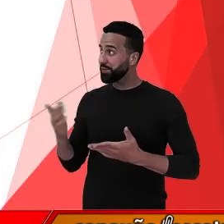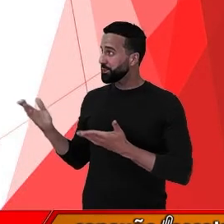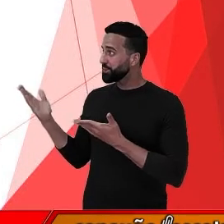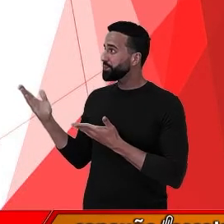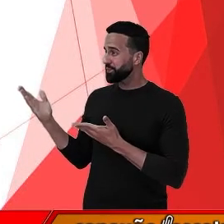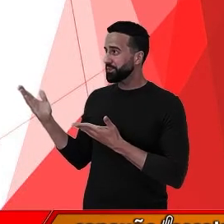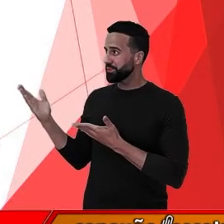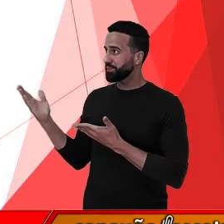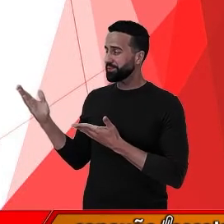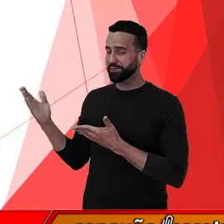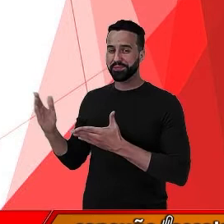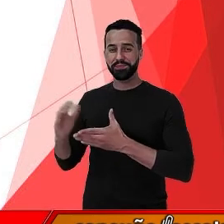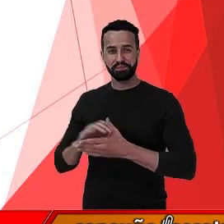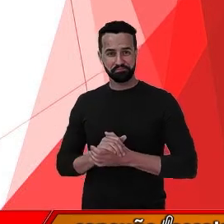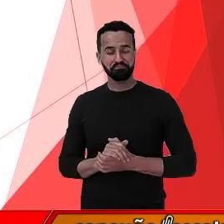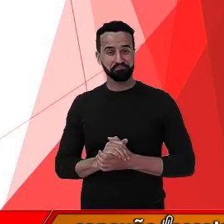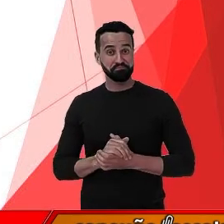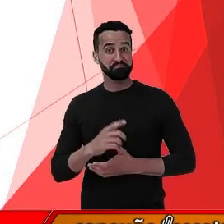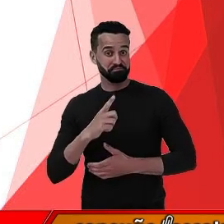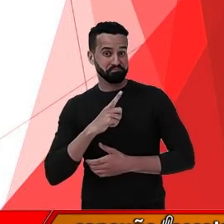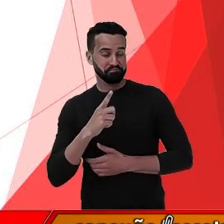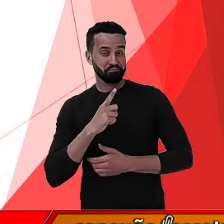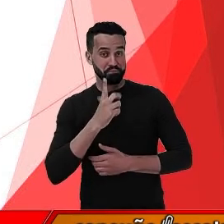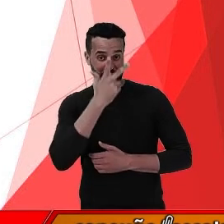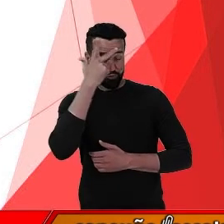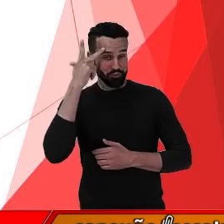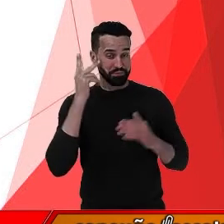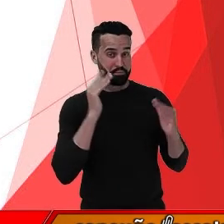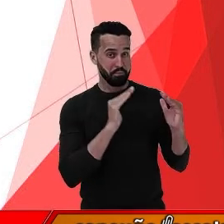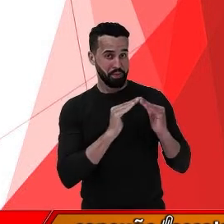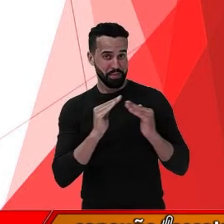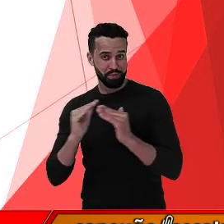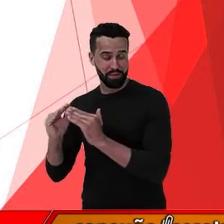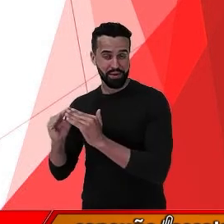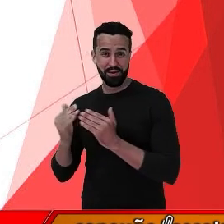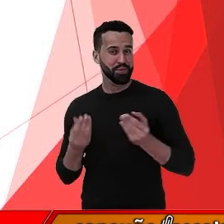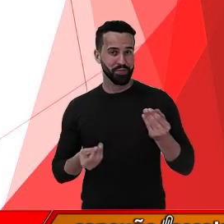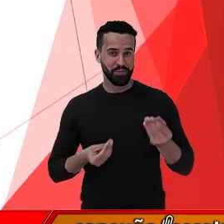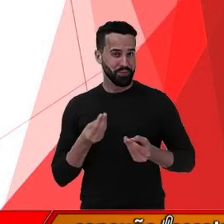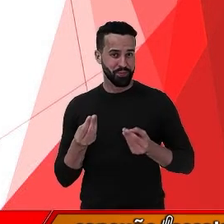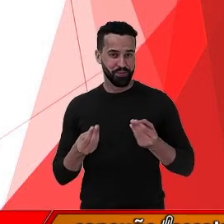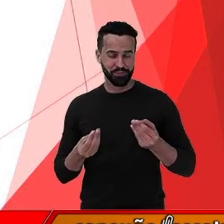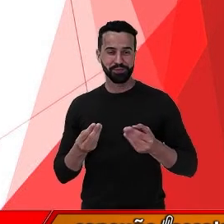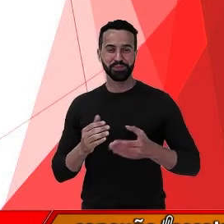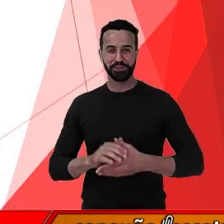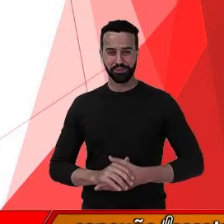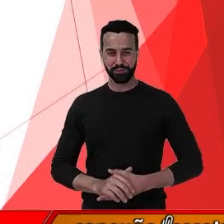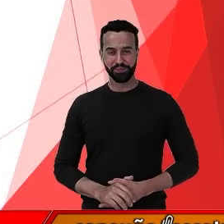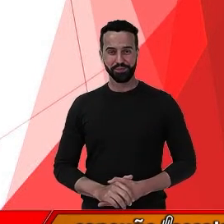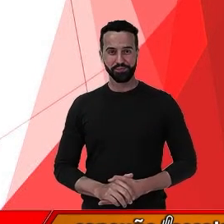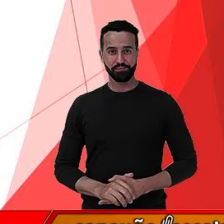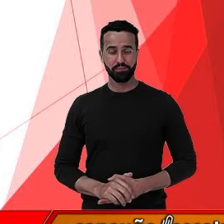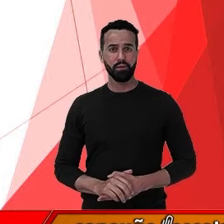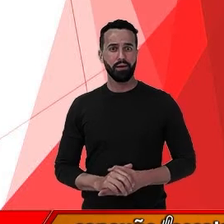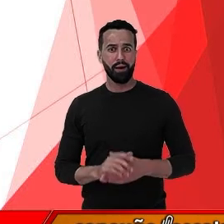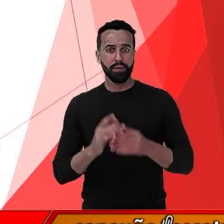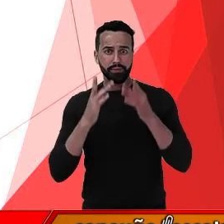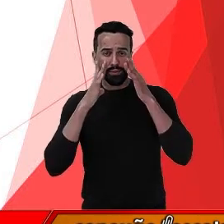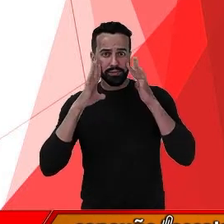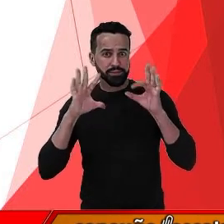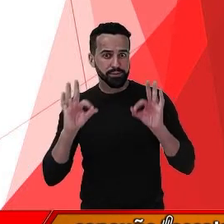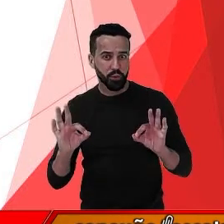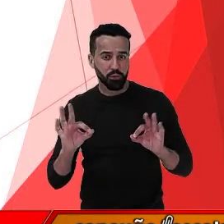mapinha aí de densidade demográfica. Olhos bem atentos à luzinha